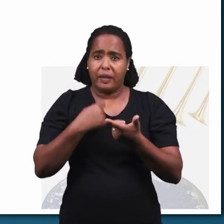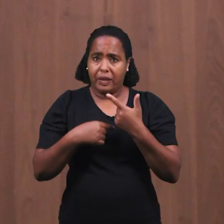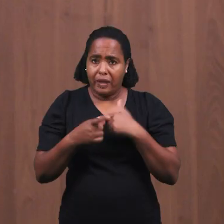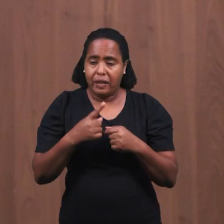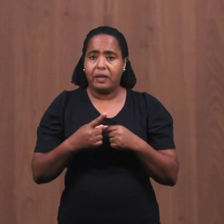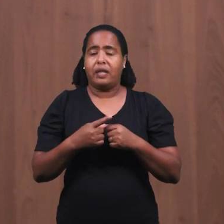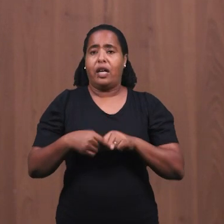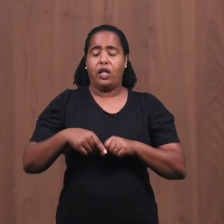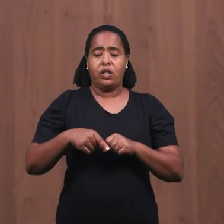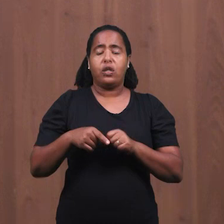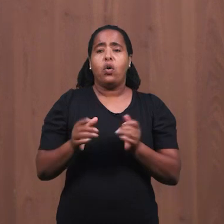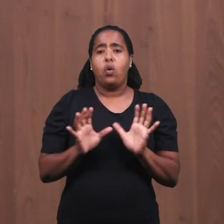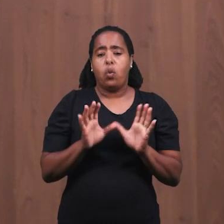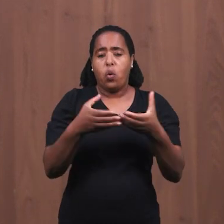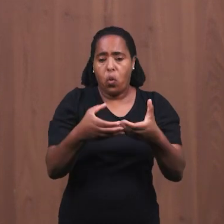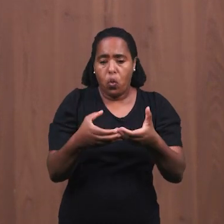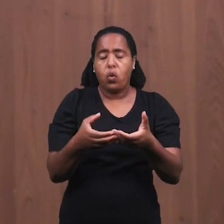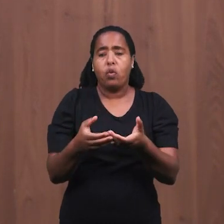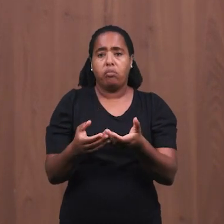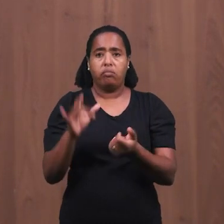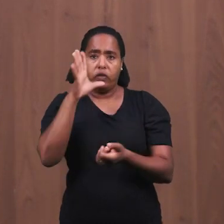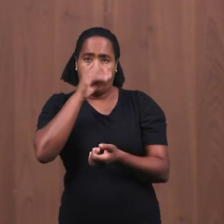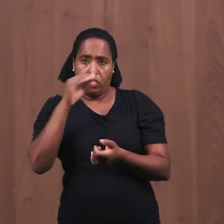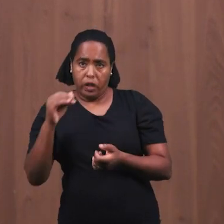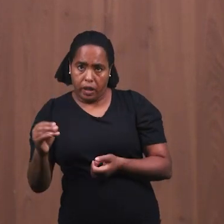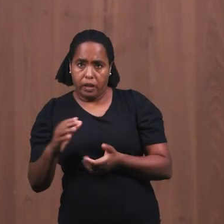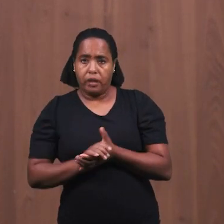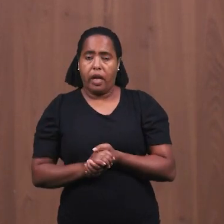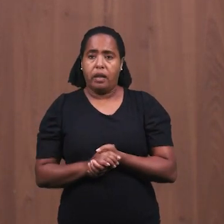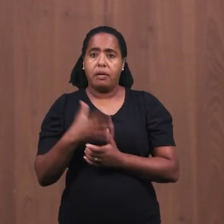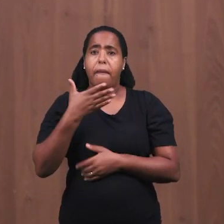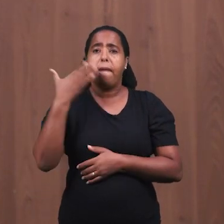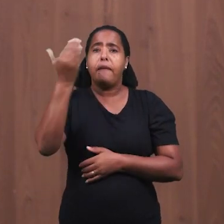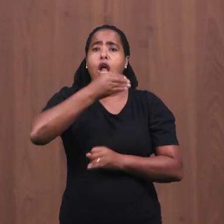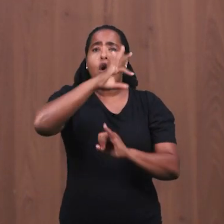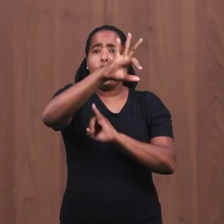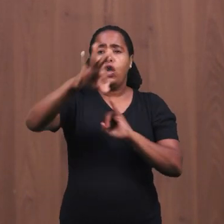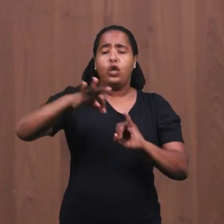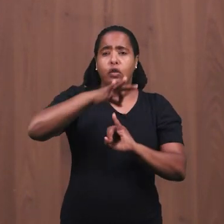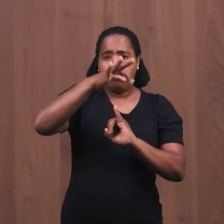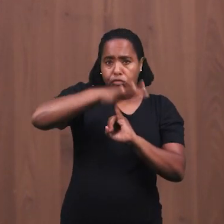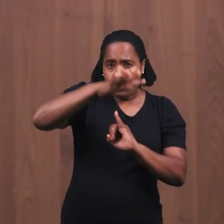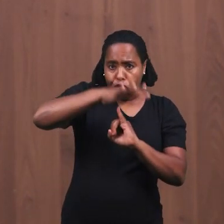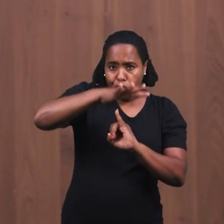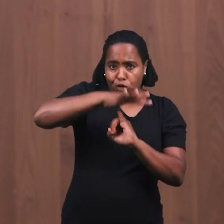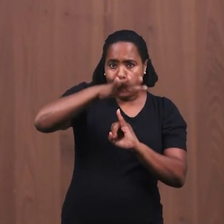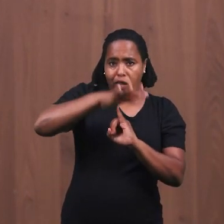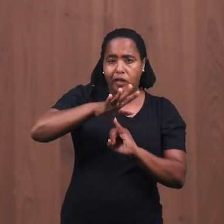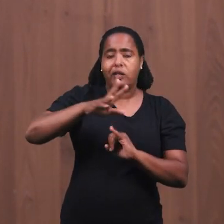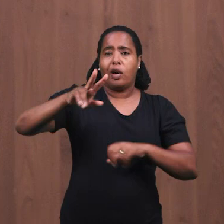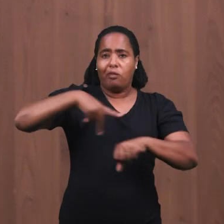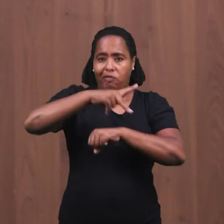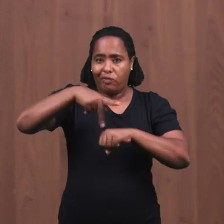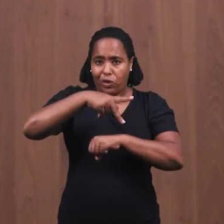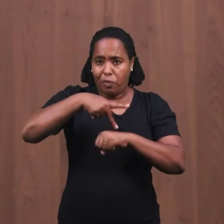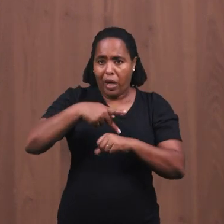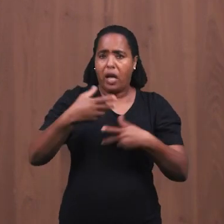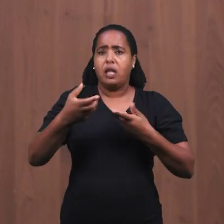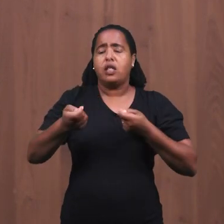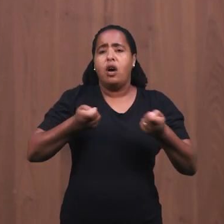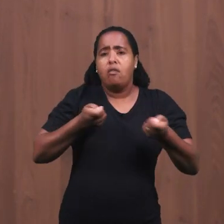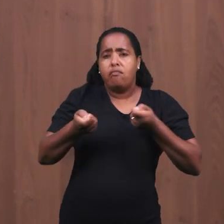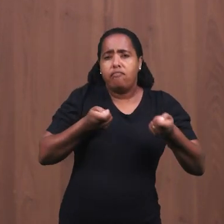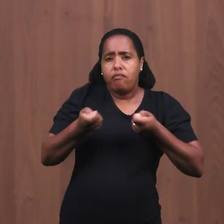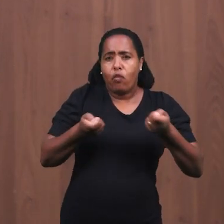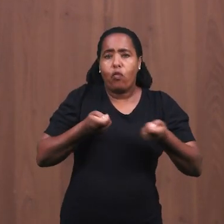nossos adolescentes nesses processos seletivos, das melhores instituições públicas de ensino médio do país, com